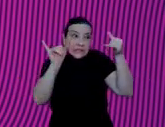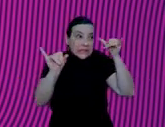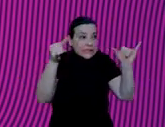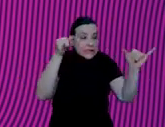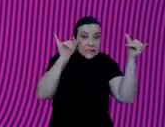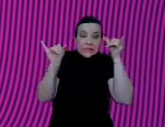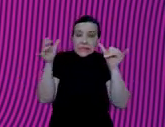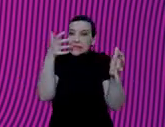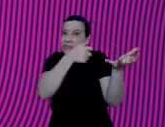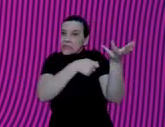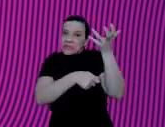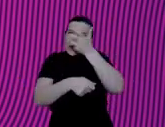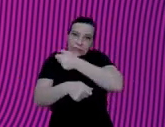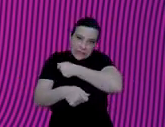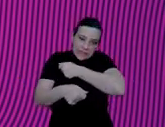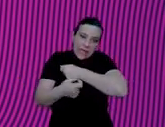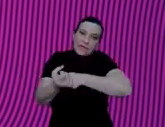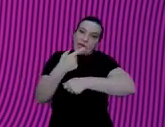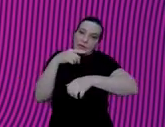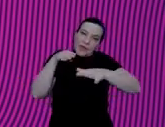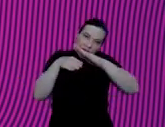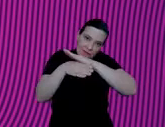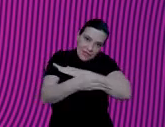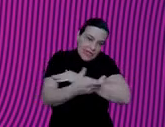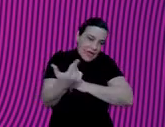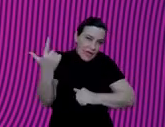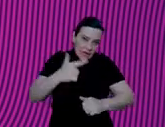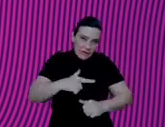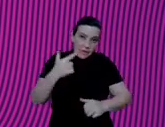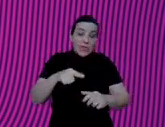nesse momento, mas também há razões